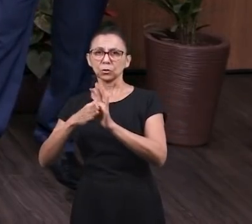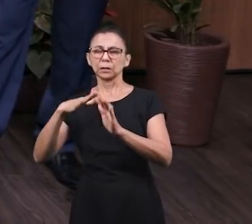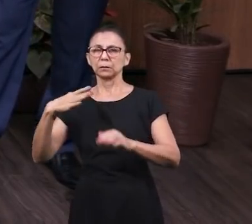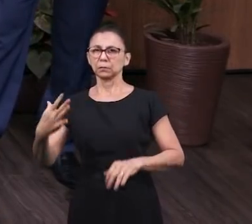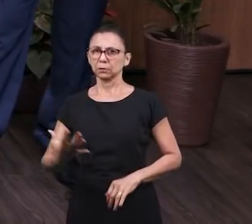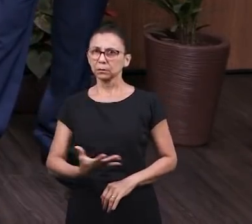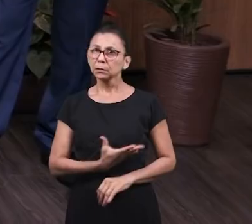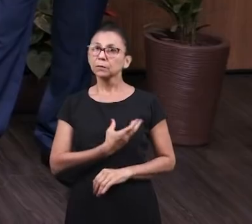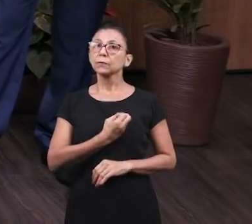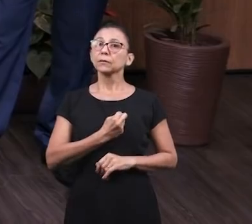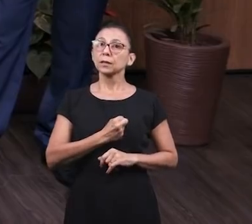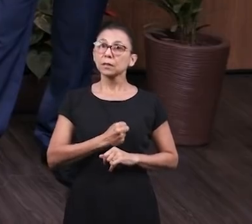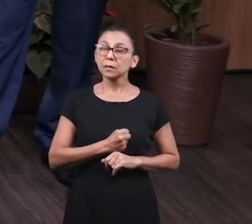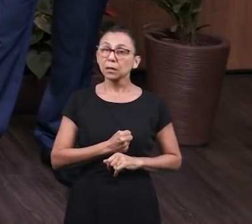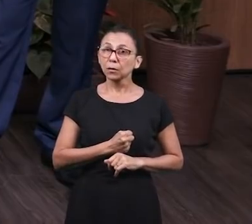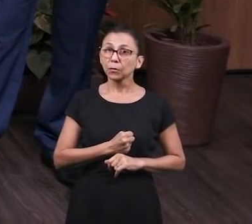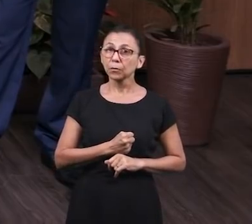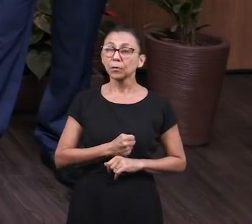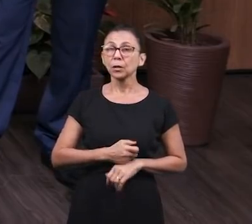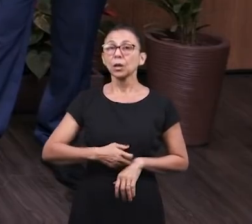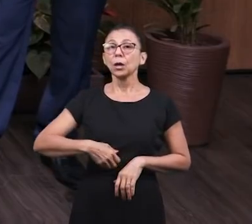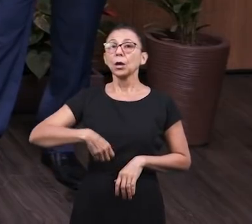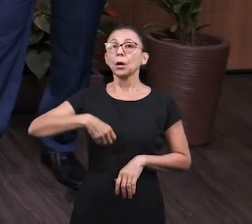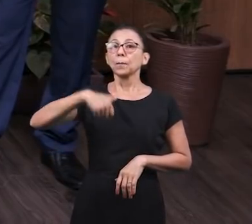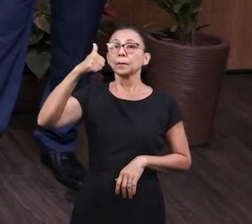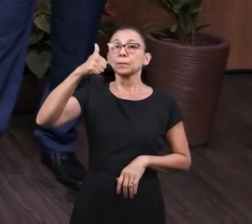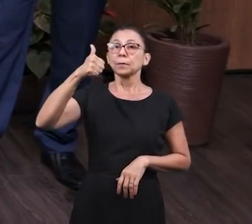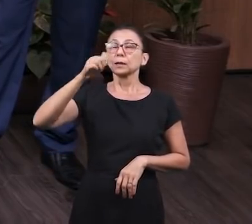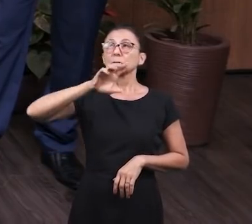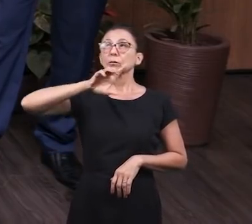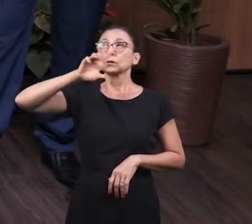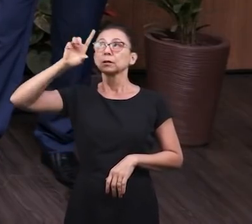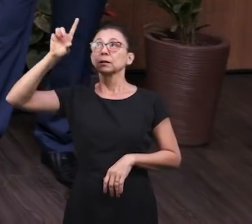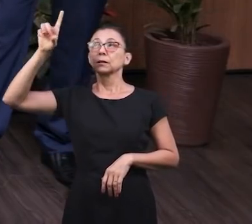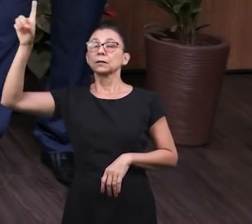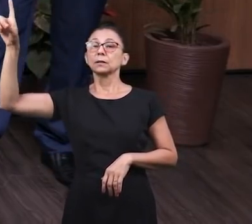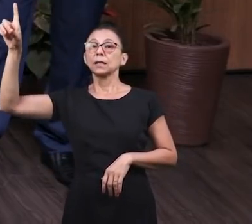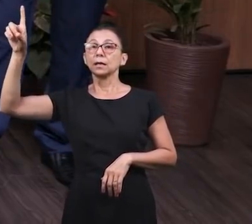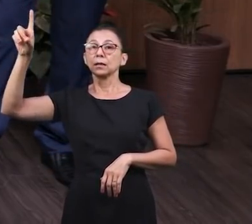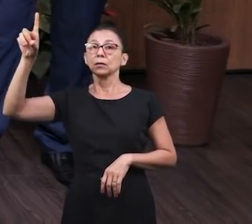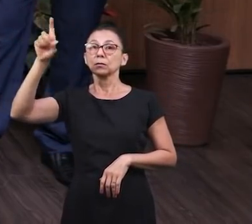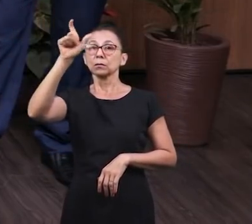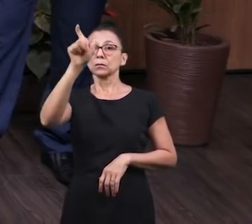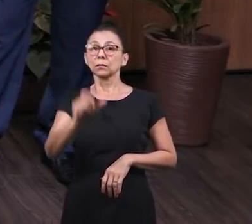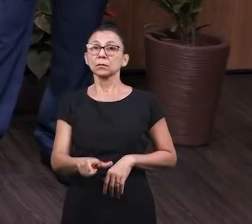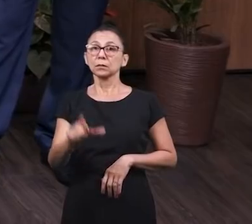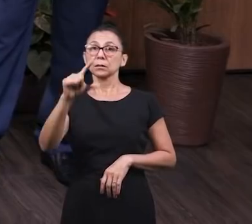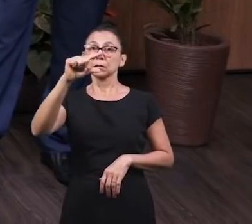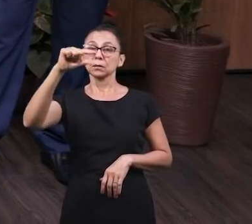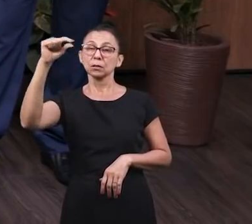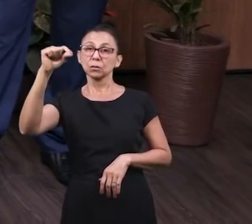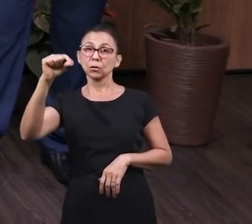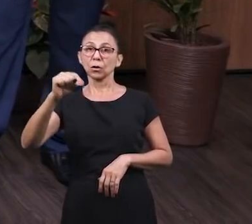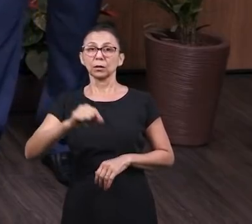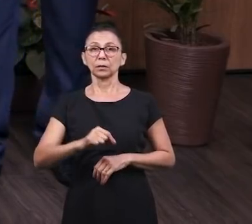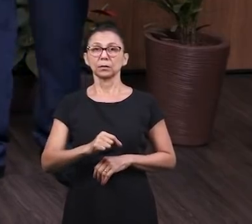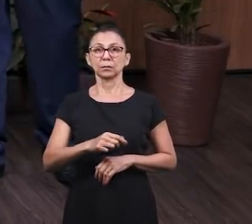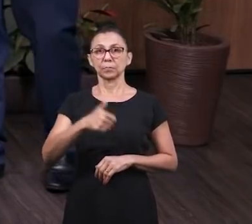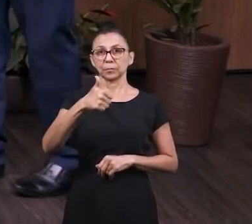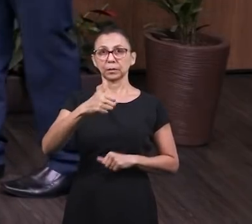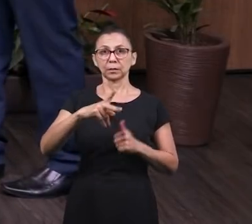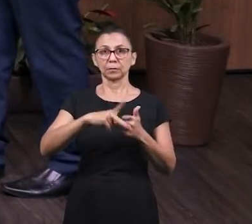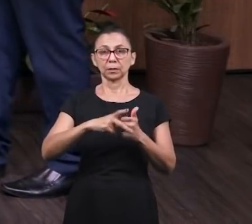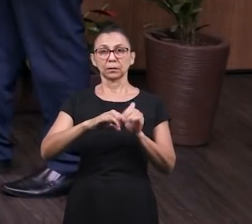primeiro, diz a Bíblia, o homem é eleito, como está em 1 Pedro, capítulo 1,